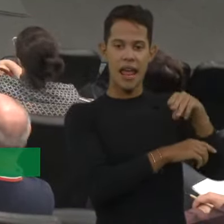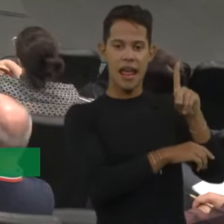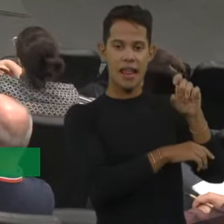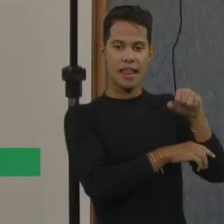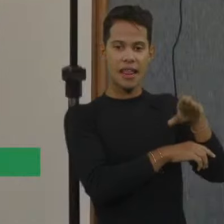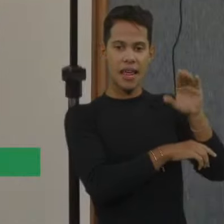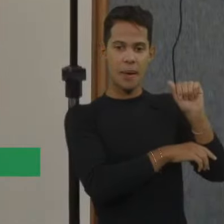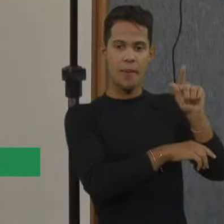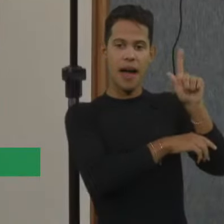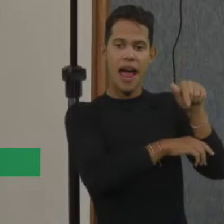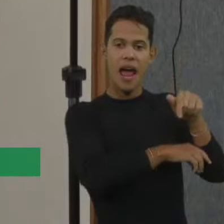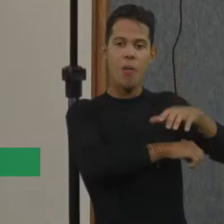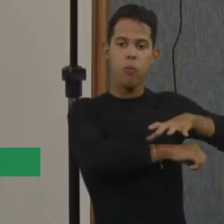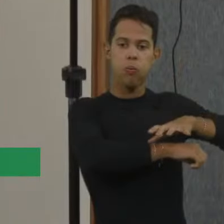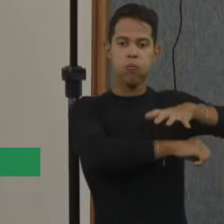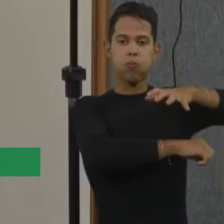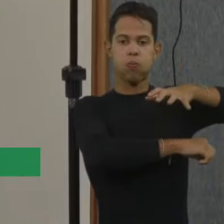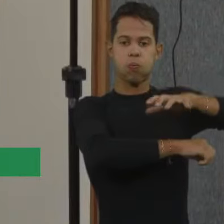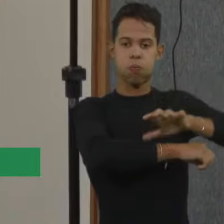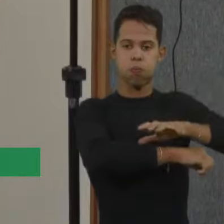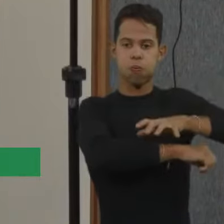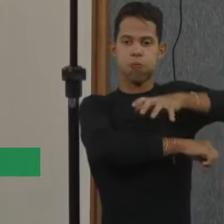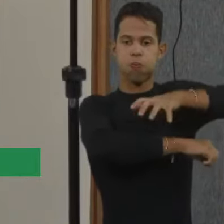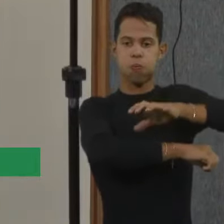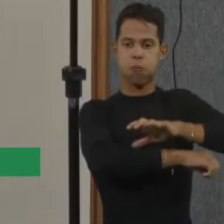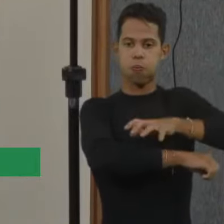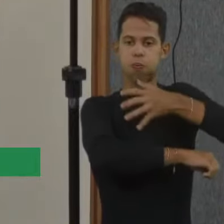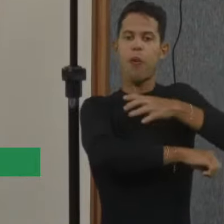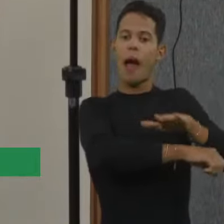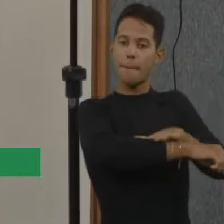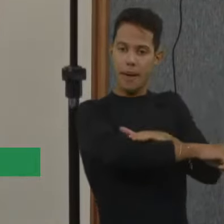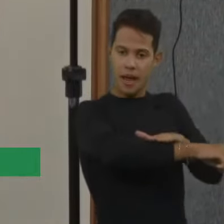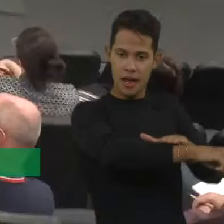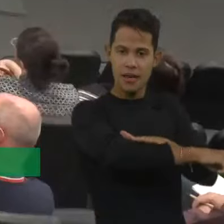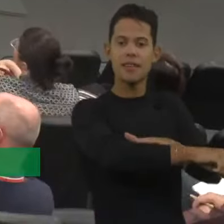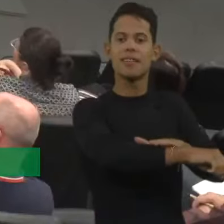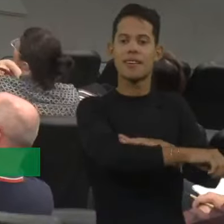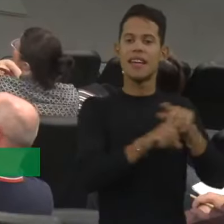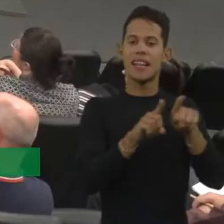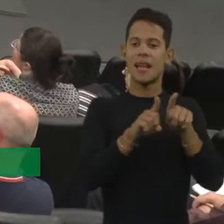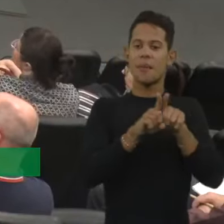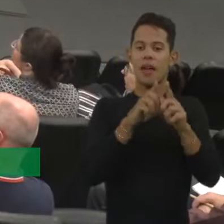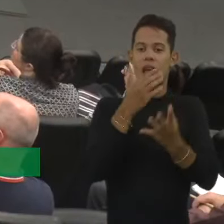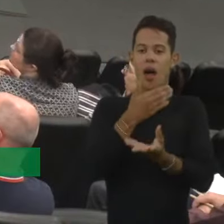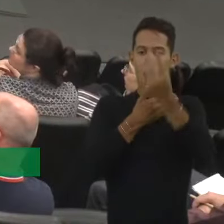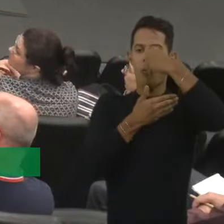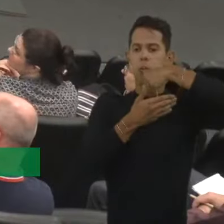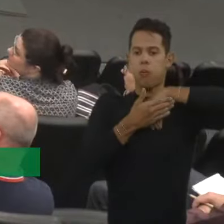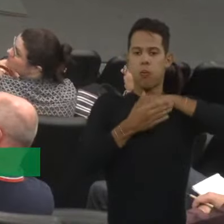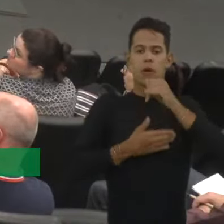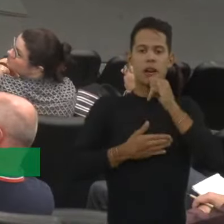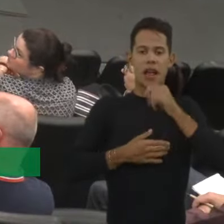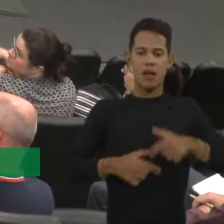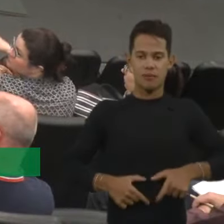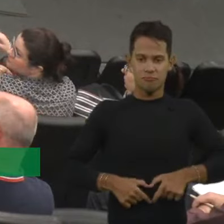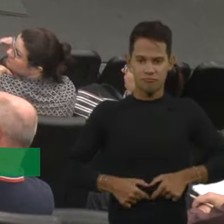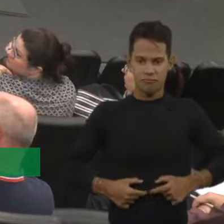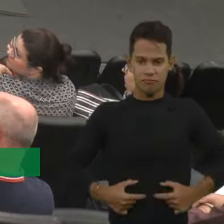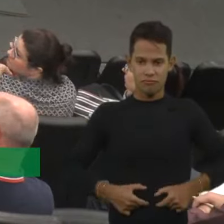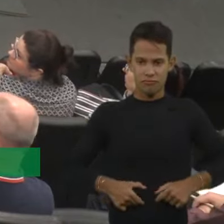a pele quanto órgãos internos, por exemplo, alças intestinais, então incha